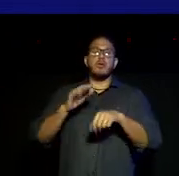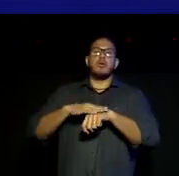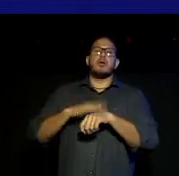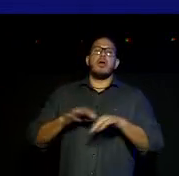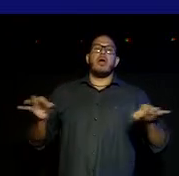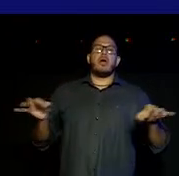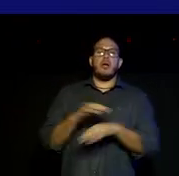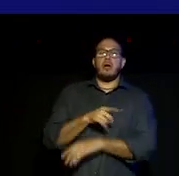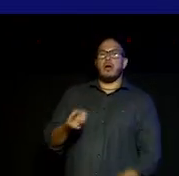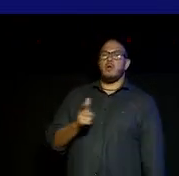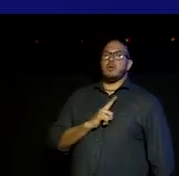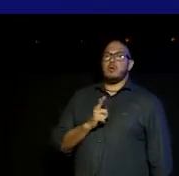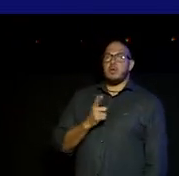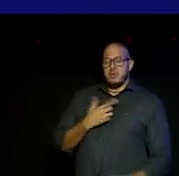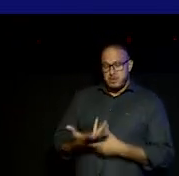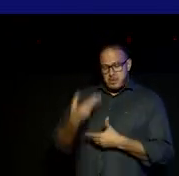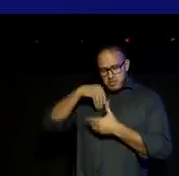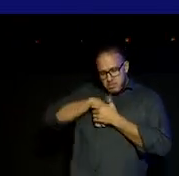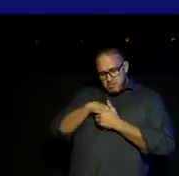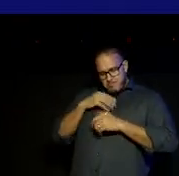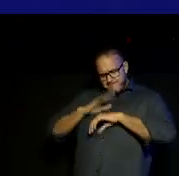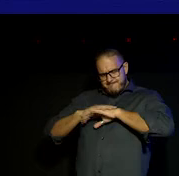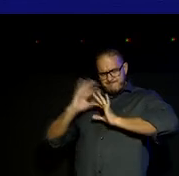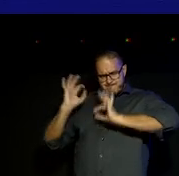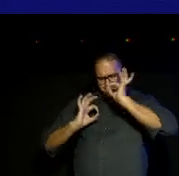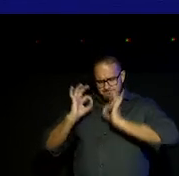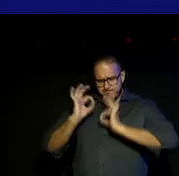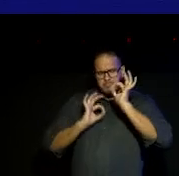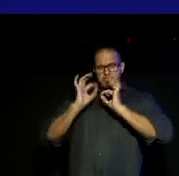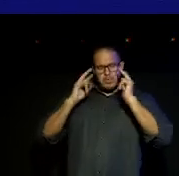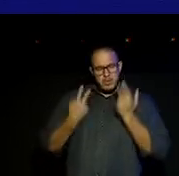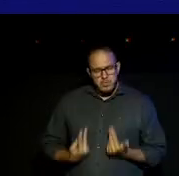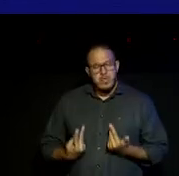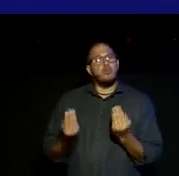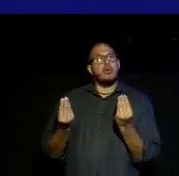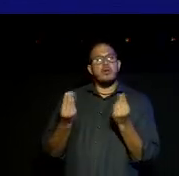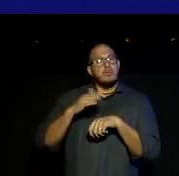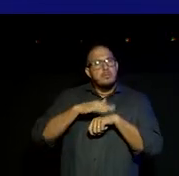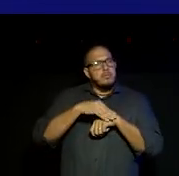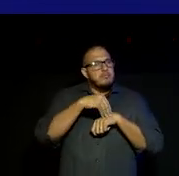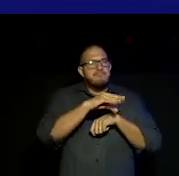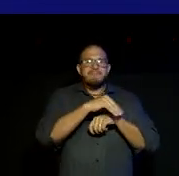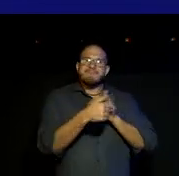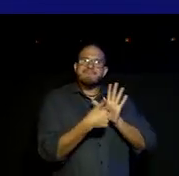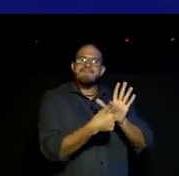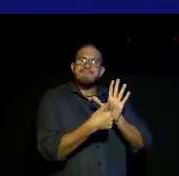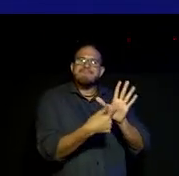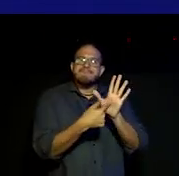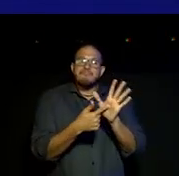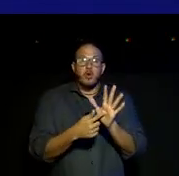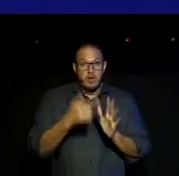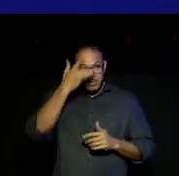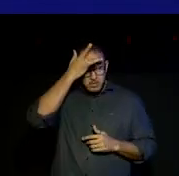que vai ter sobrado? O que eu construí dentro de mim como ser humano e o que eu ensinei às pessoas através do meu exemplo, o tanto